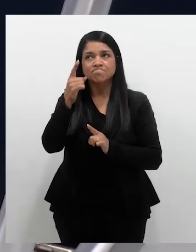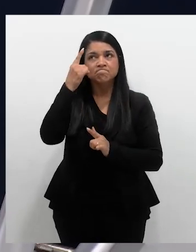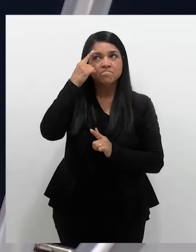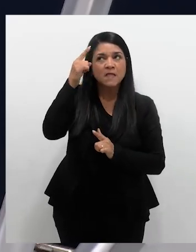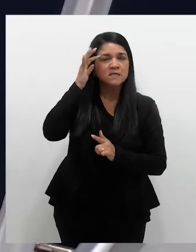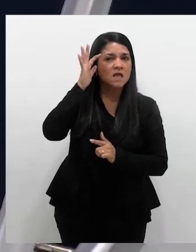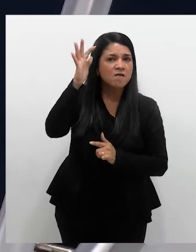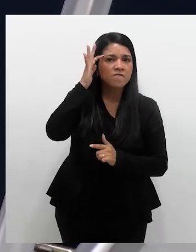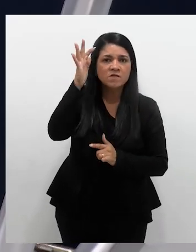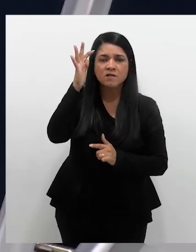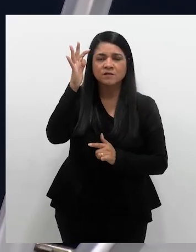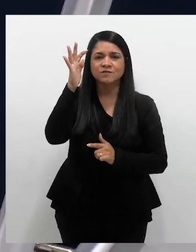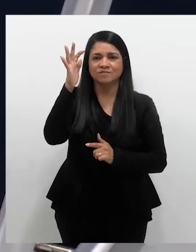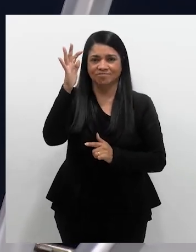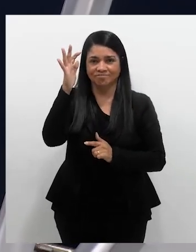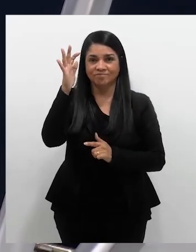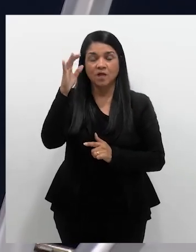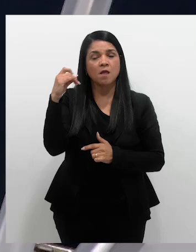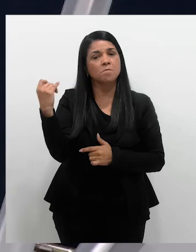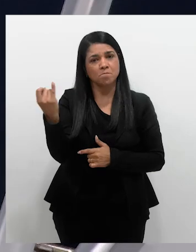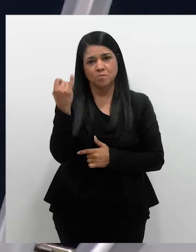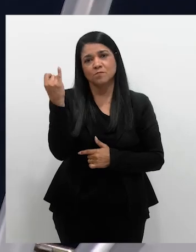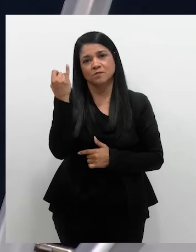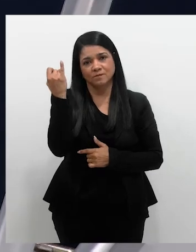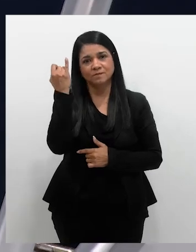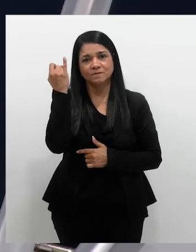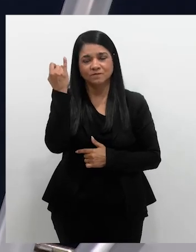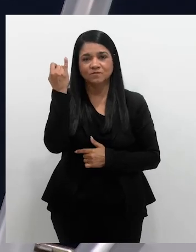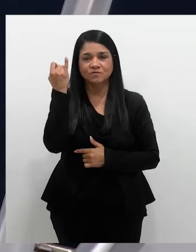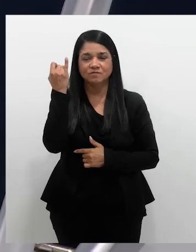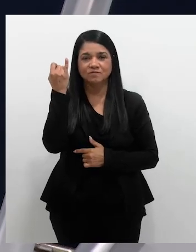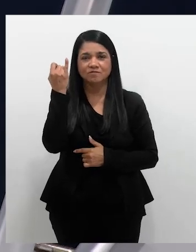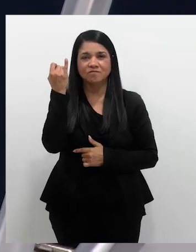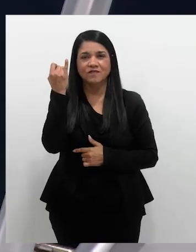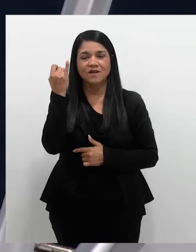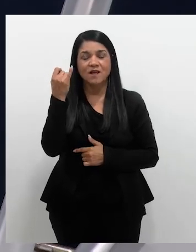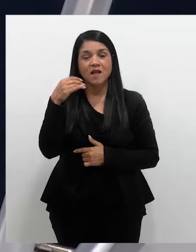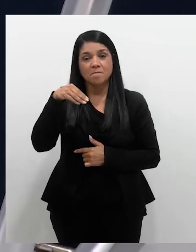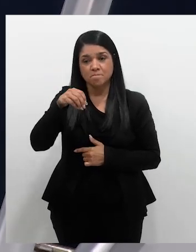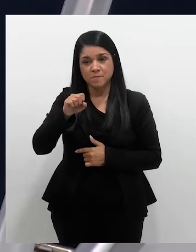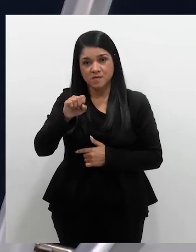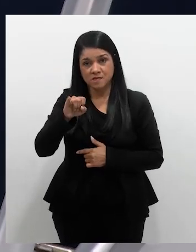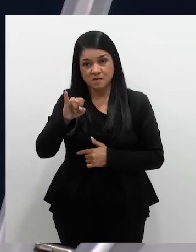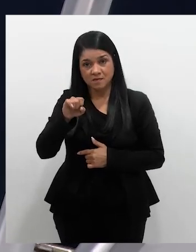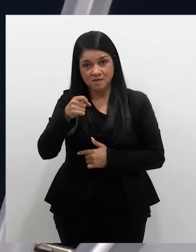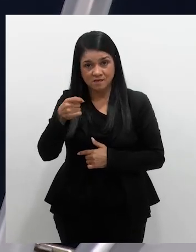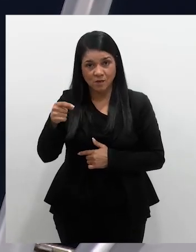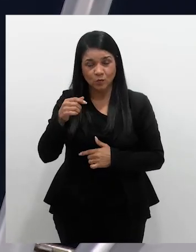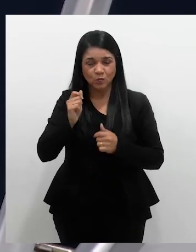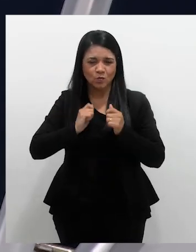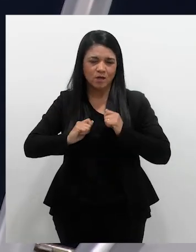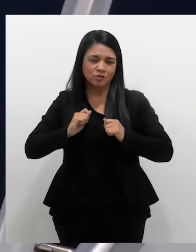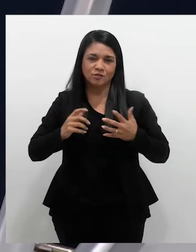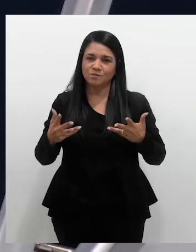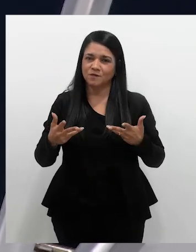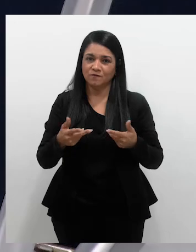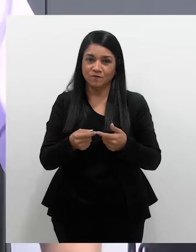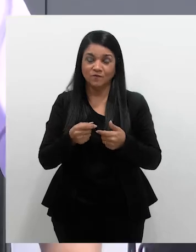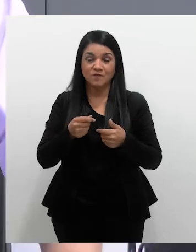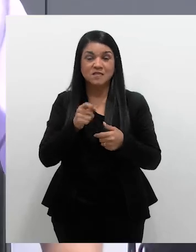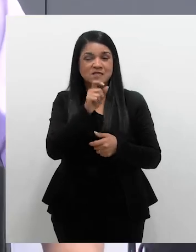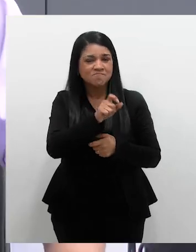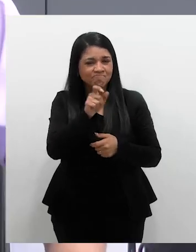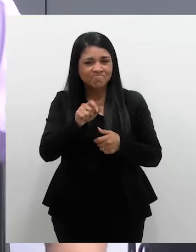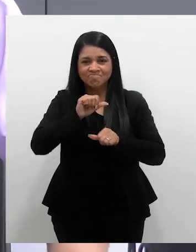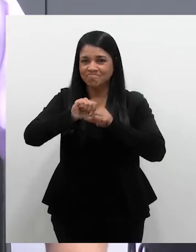de conforto. Então, eu acho isso é muito importante e eu acho que essa função do artista é genial. Transformar a